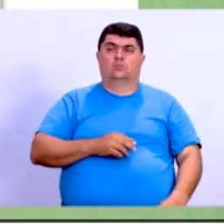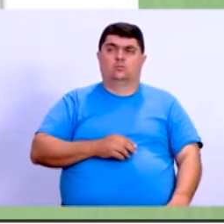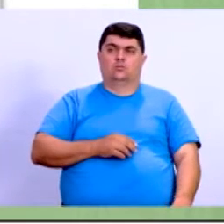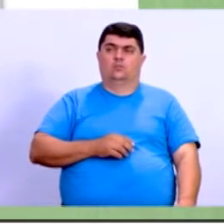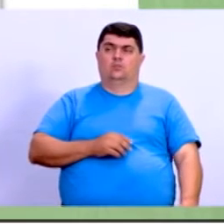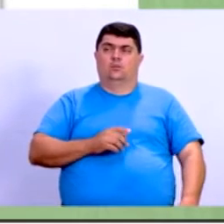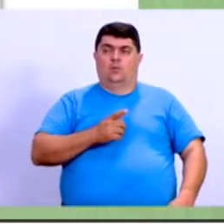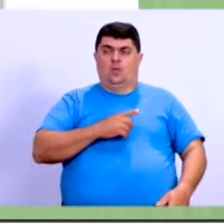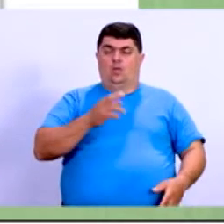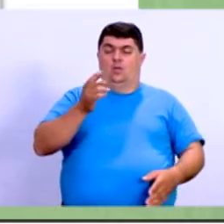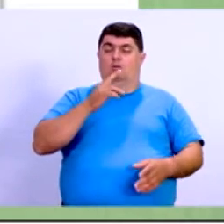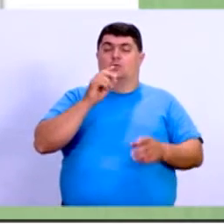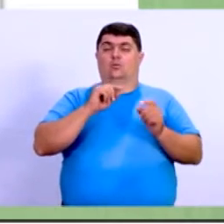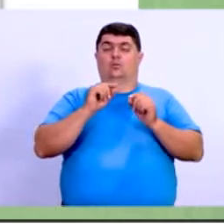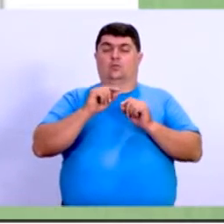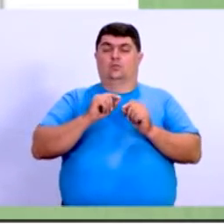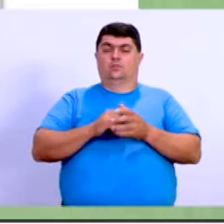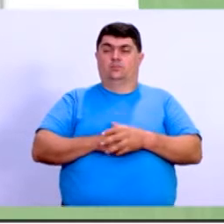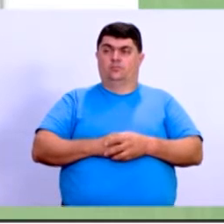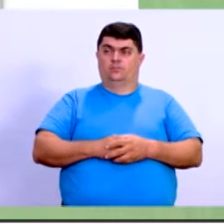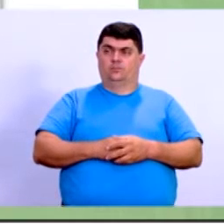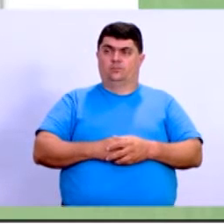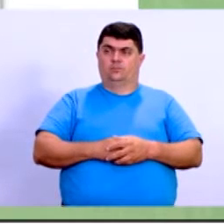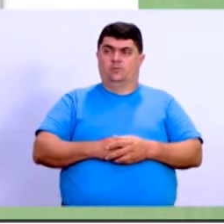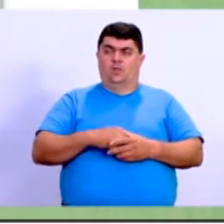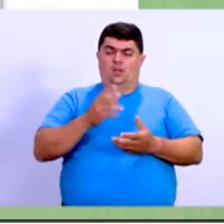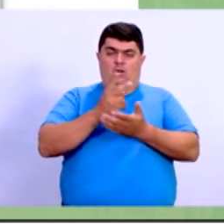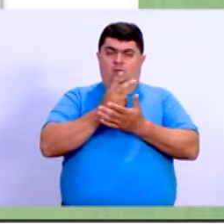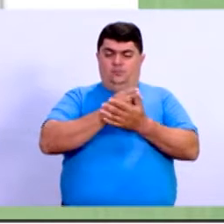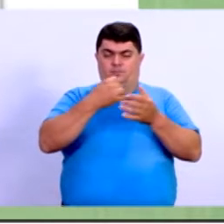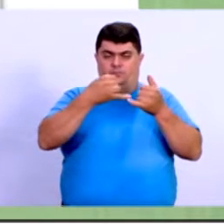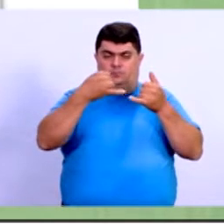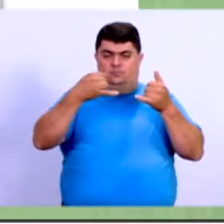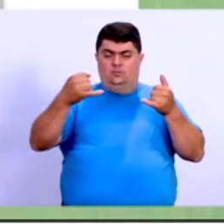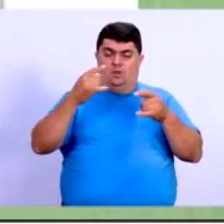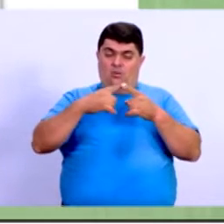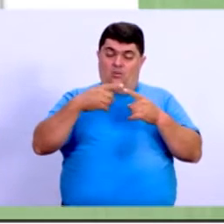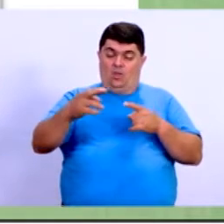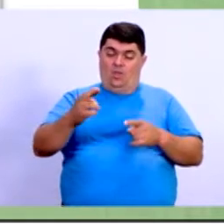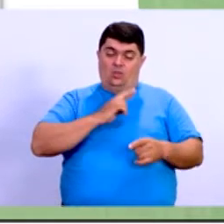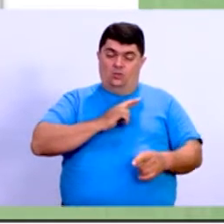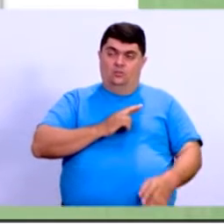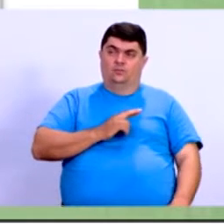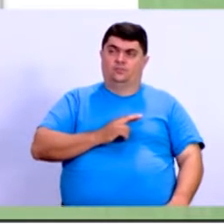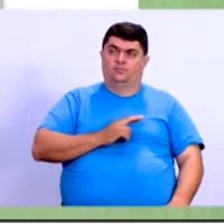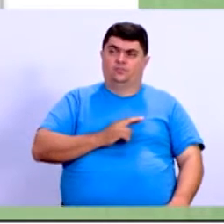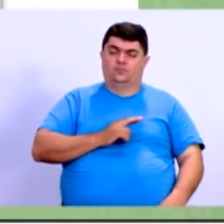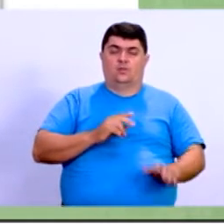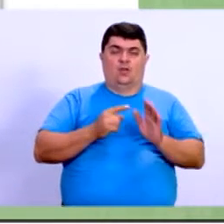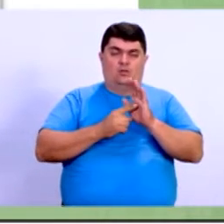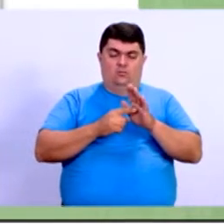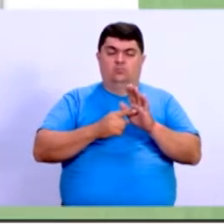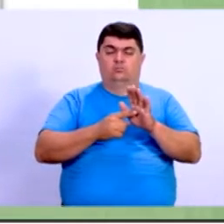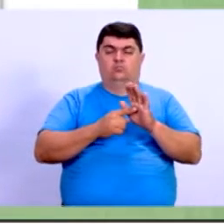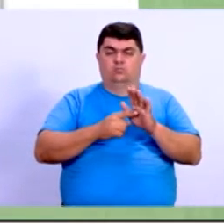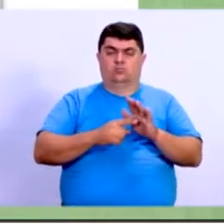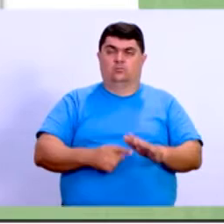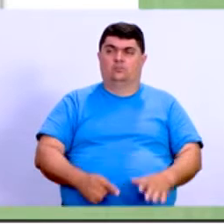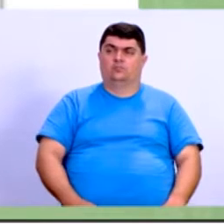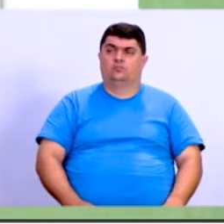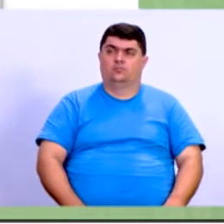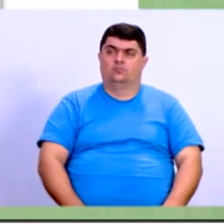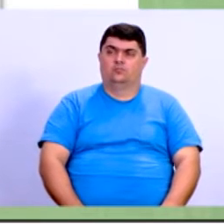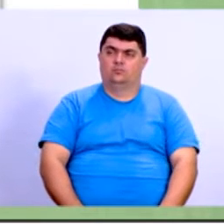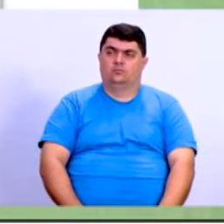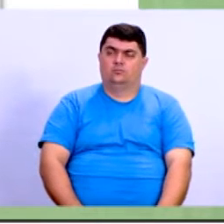de retorno, tá? Olha a linha pontilhada. E a informação é exibida, tá? Ao